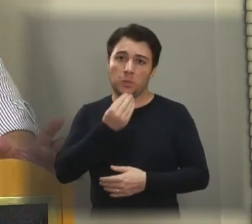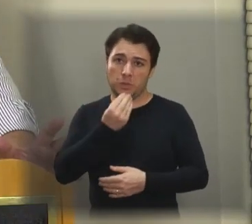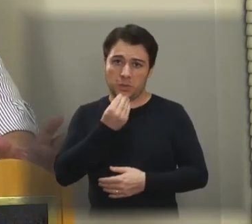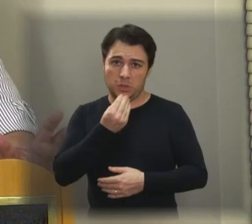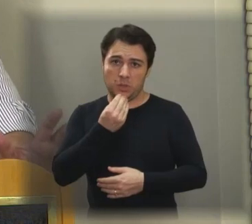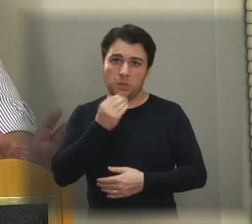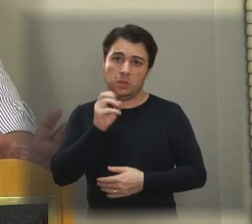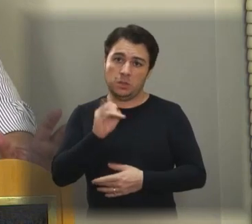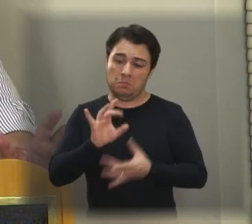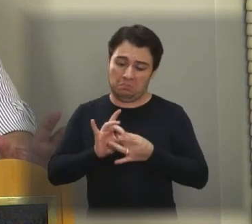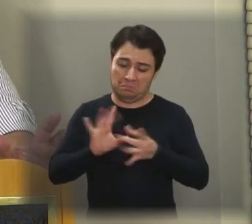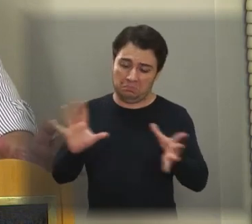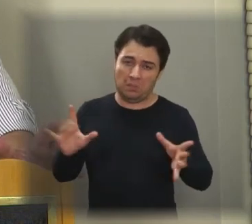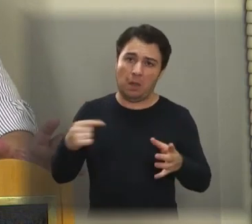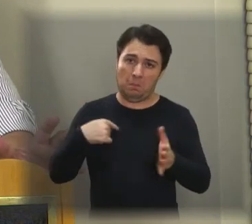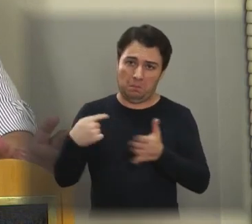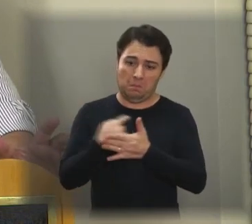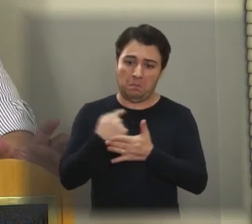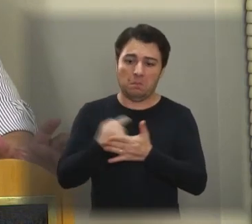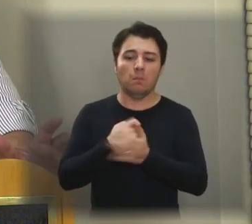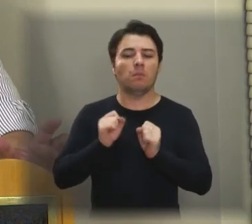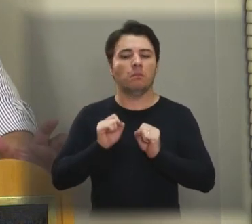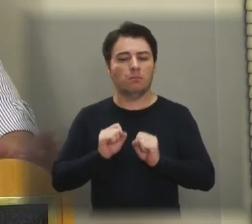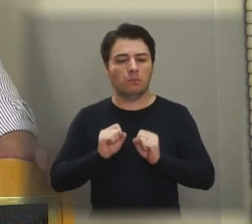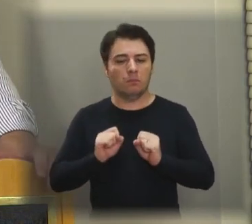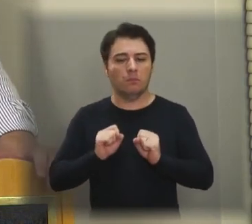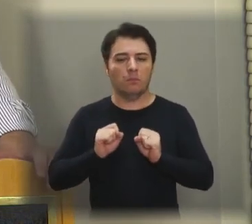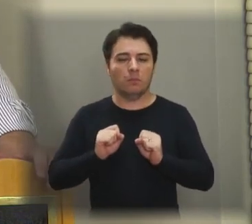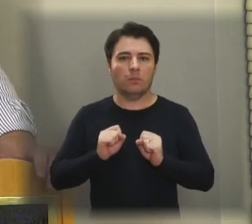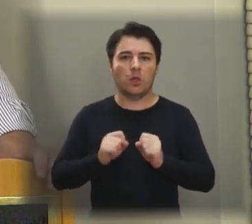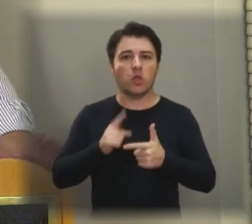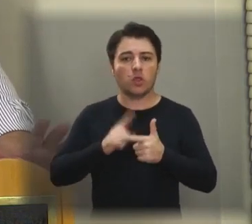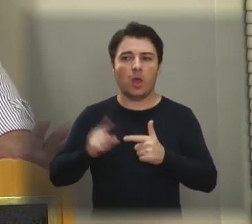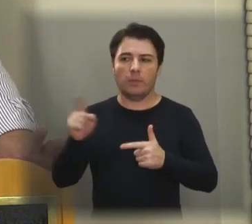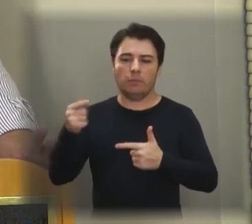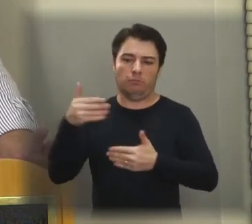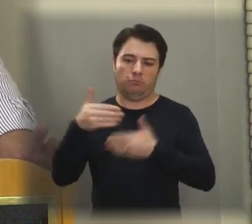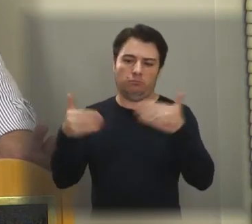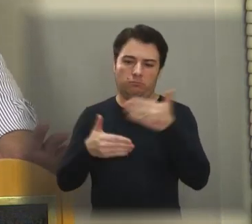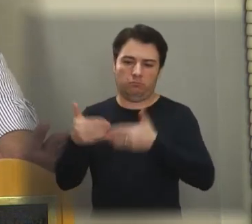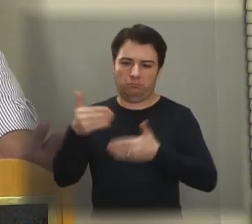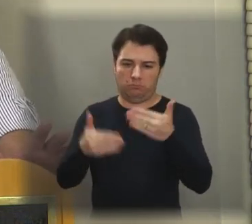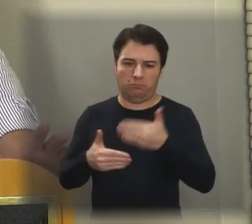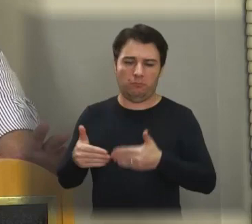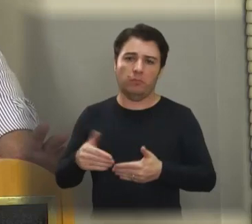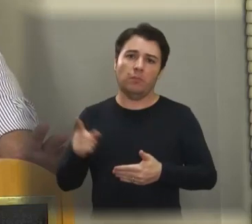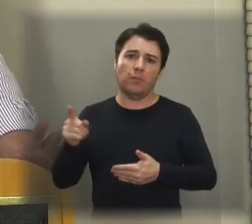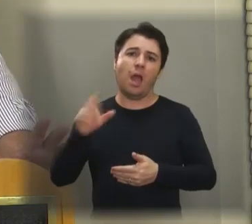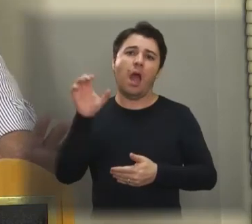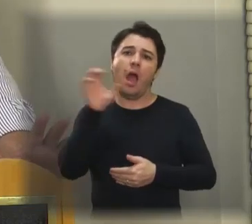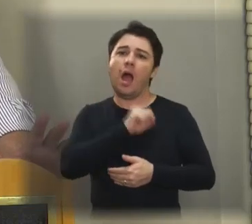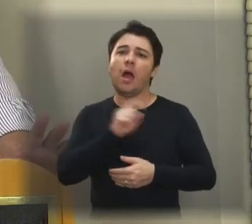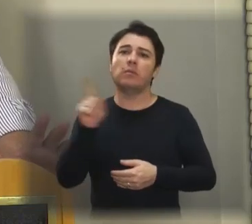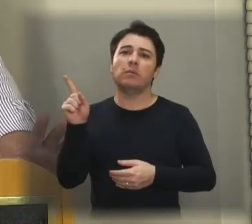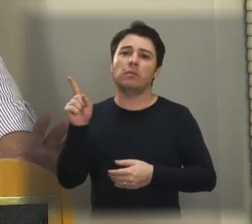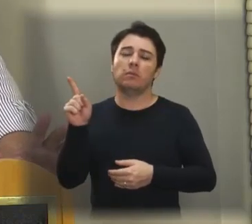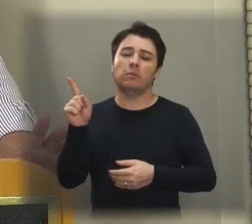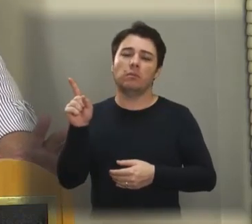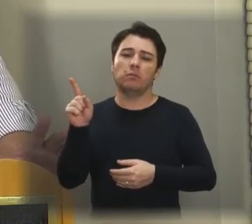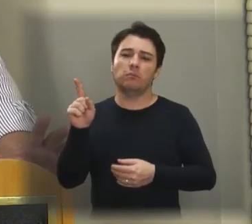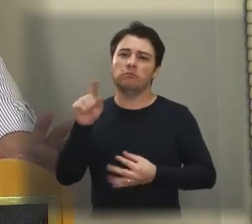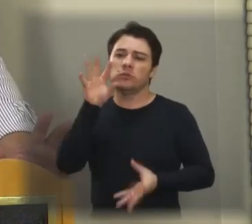estamos aqui à disposição para esclarecimento de dúvidas e os casos vocês tenham com relação a essa apresentação é óbvio que ela foi bem